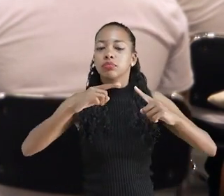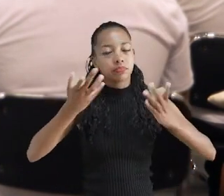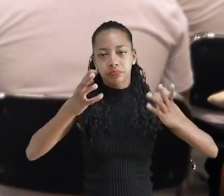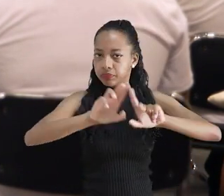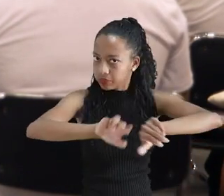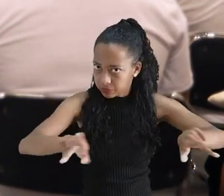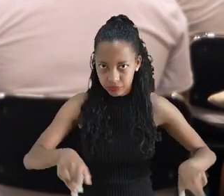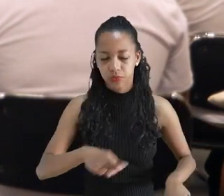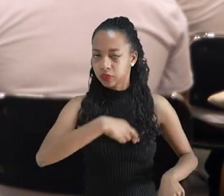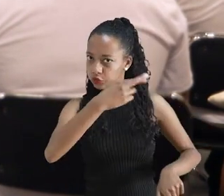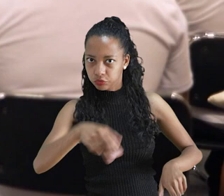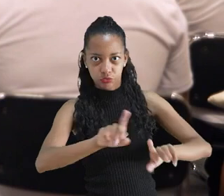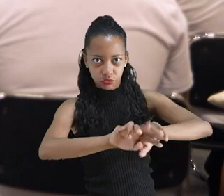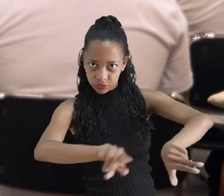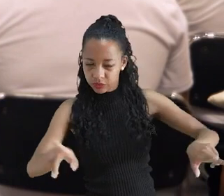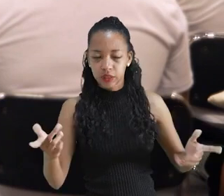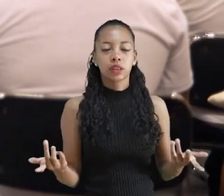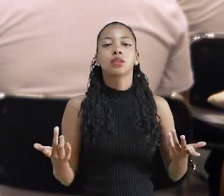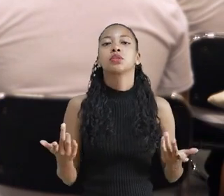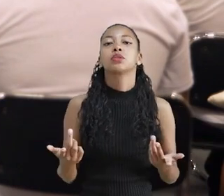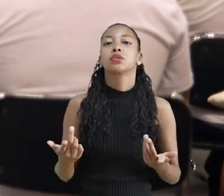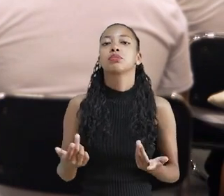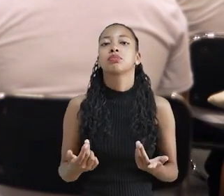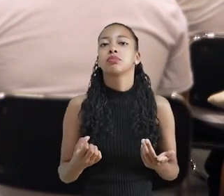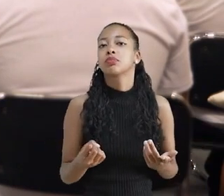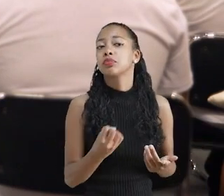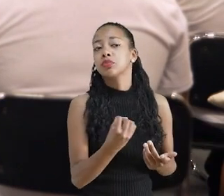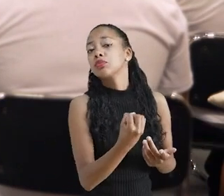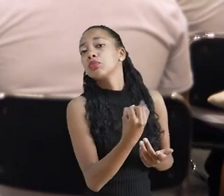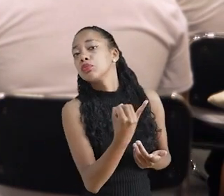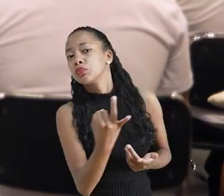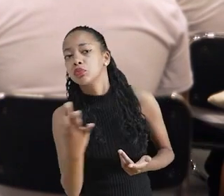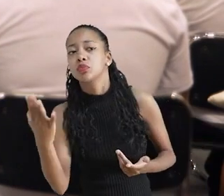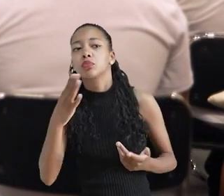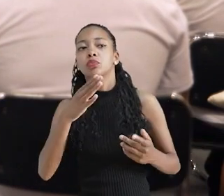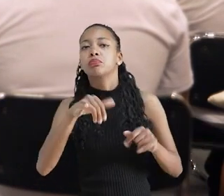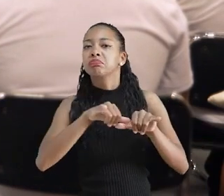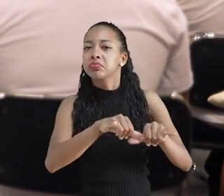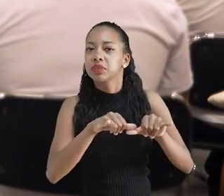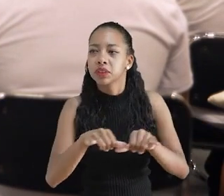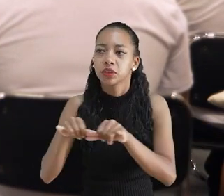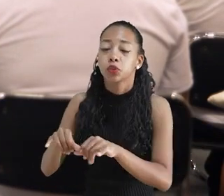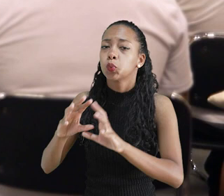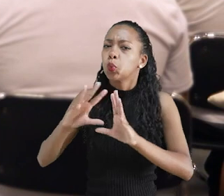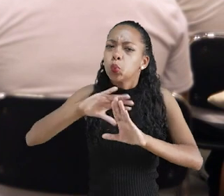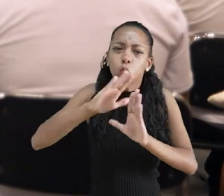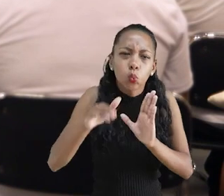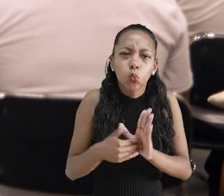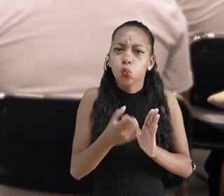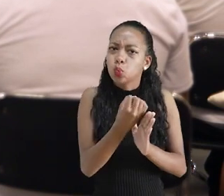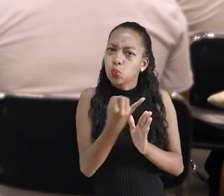quantas Supermercados mercadinhos quantos eh batedores de aí Enfim